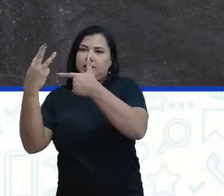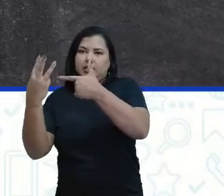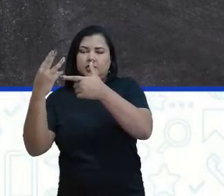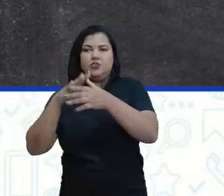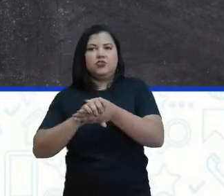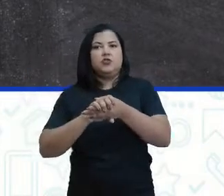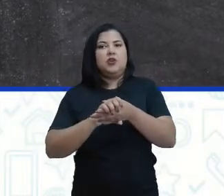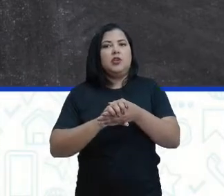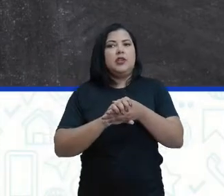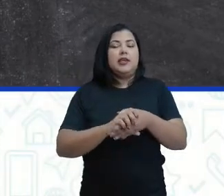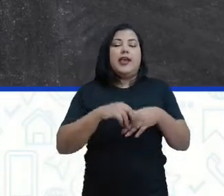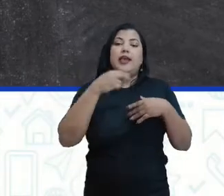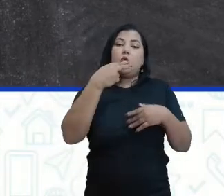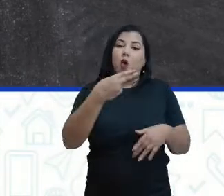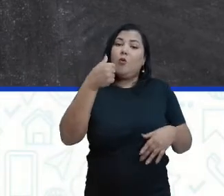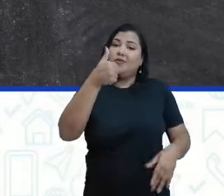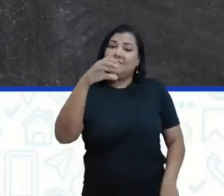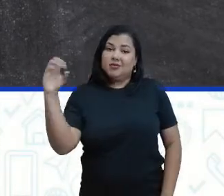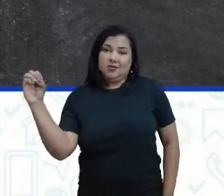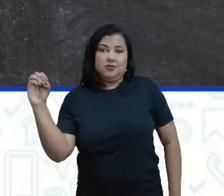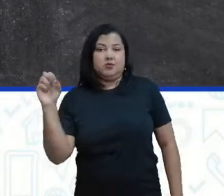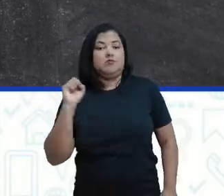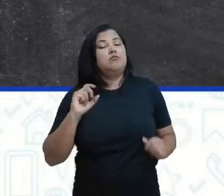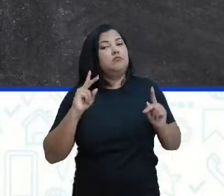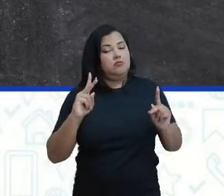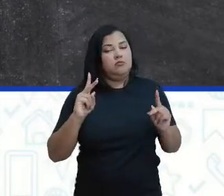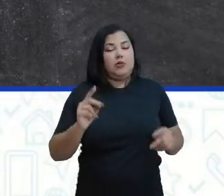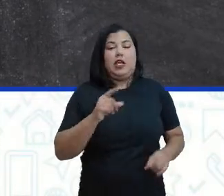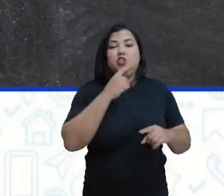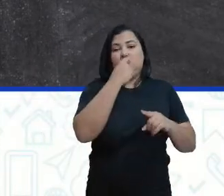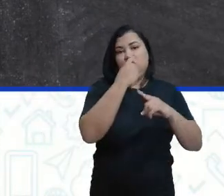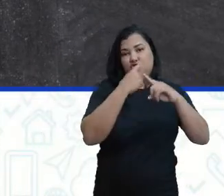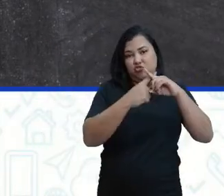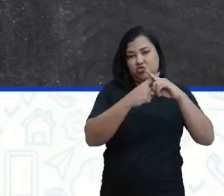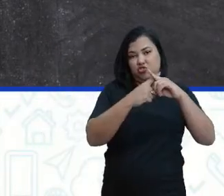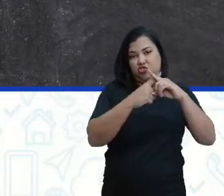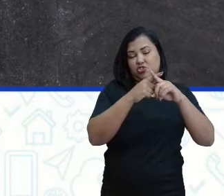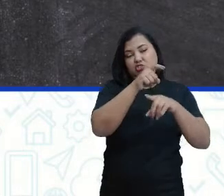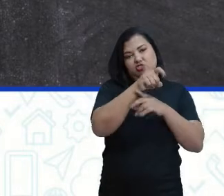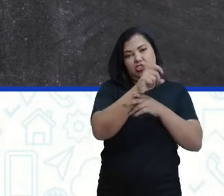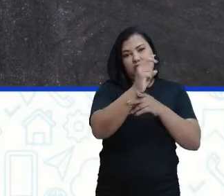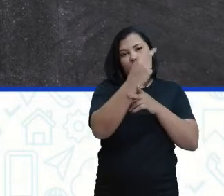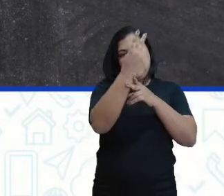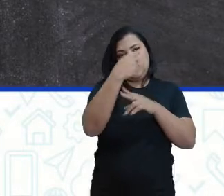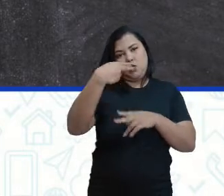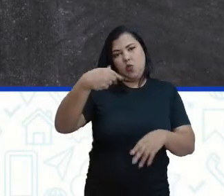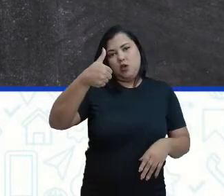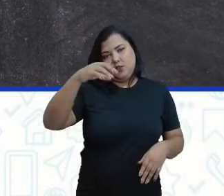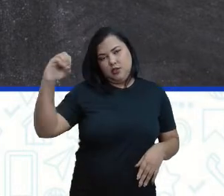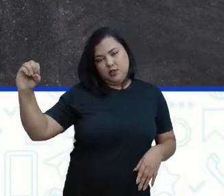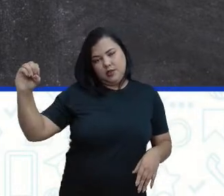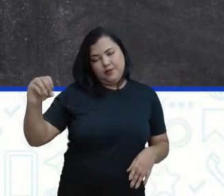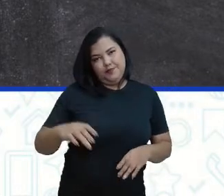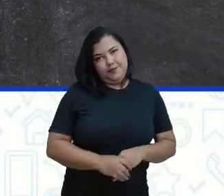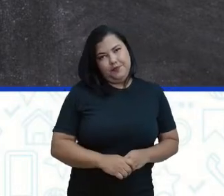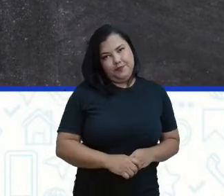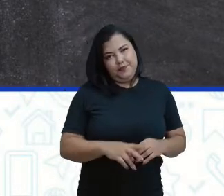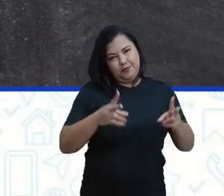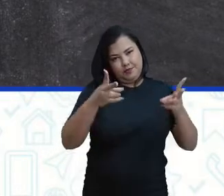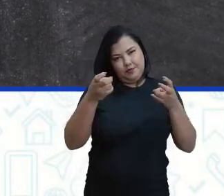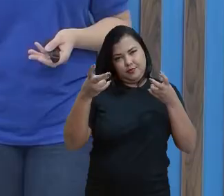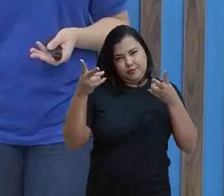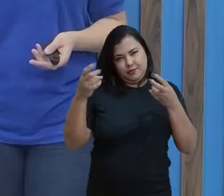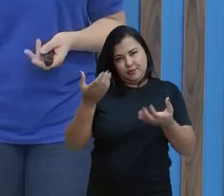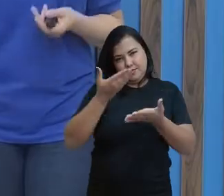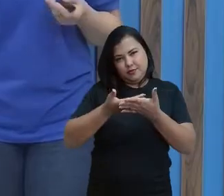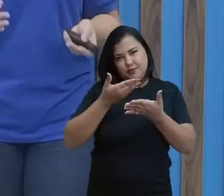vai ter isso igual a 100. Beleza, então o meu x² já vai ser 100. A gente viu na aula passada que a